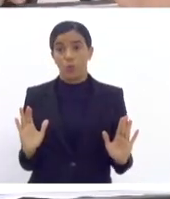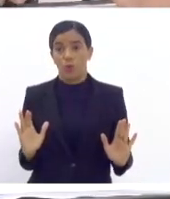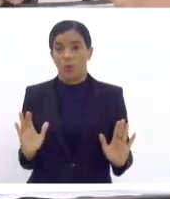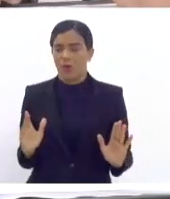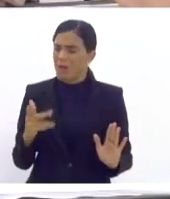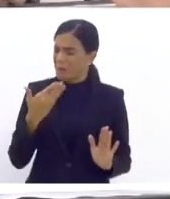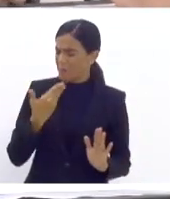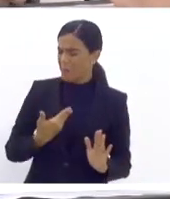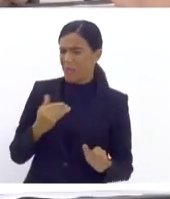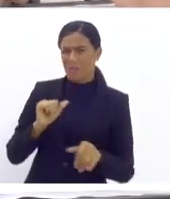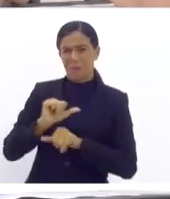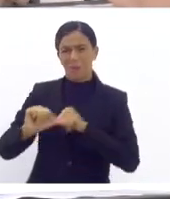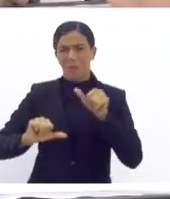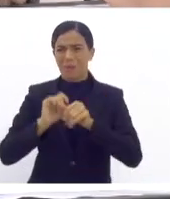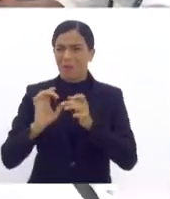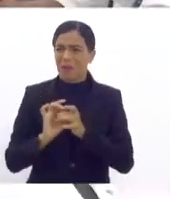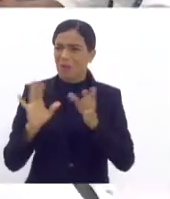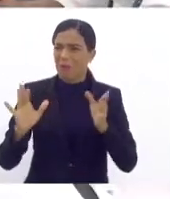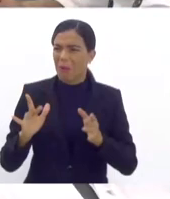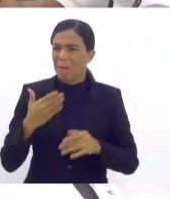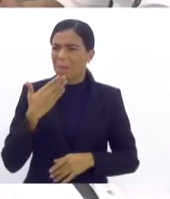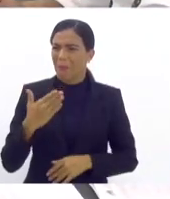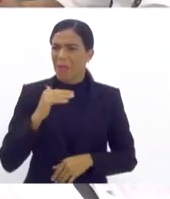autorizativo, aí depois ele te pede para pedir vista.